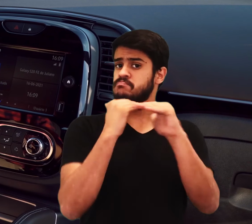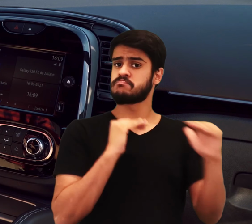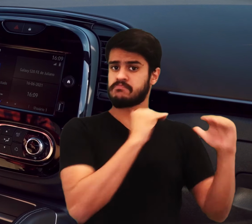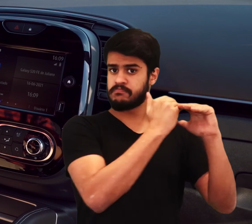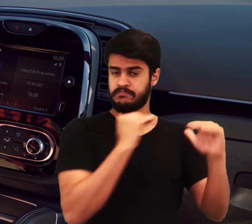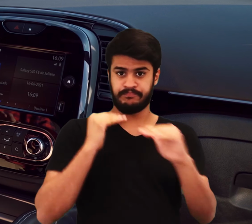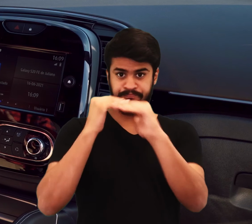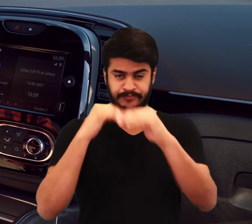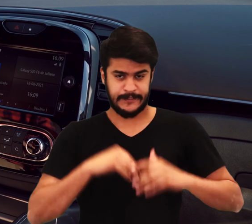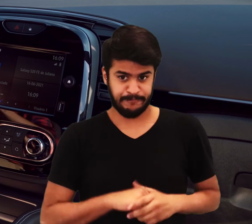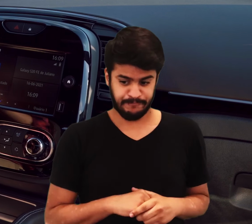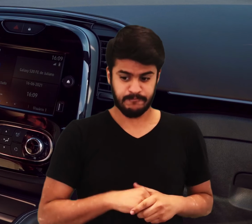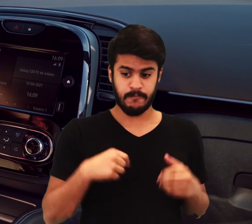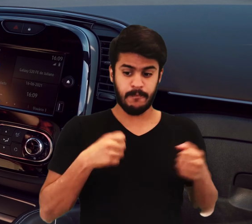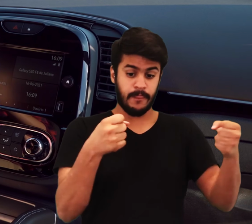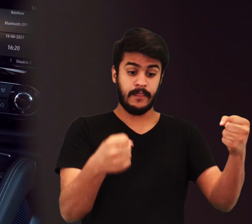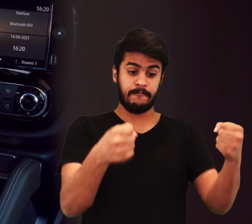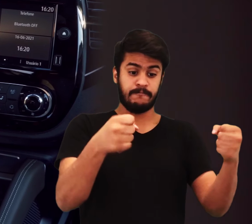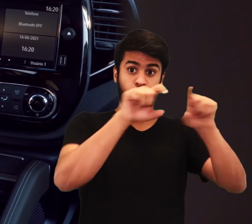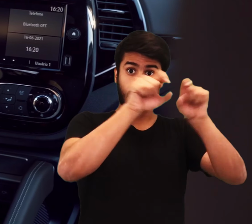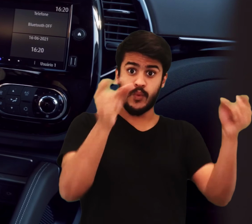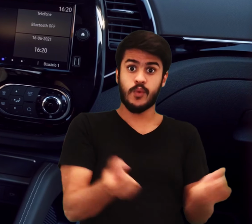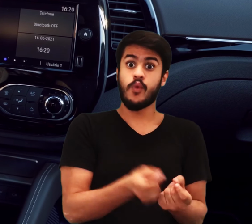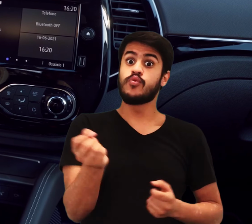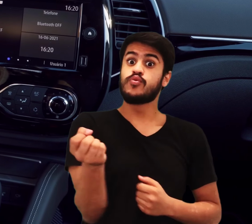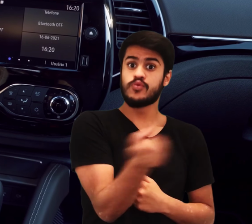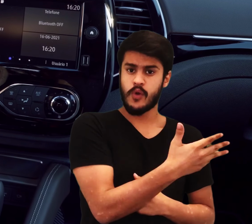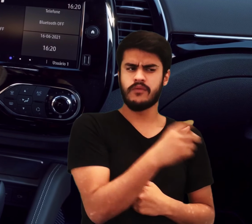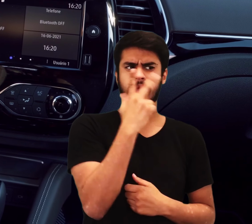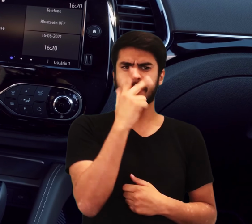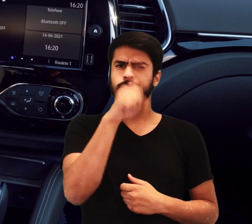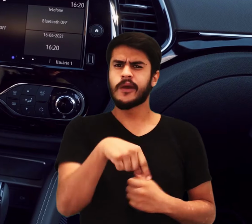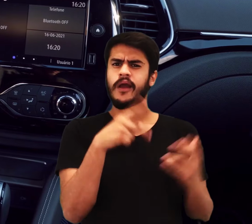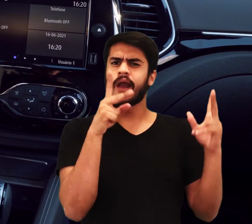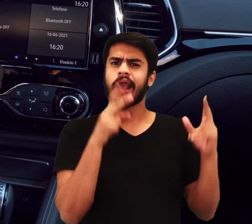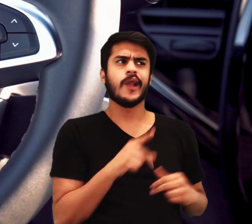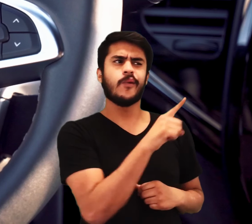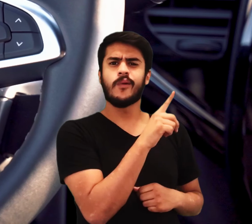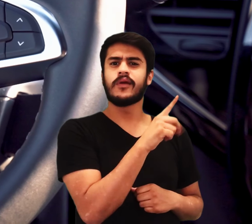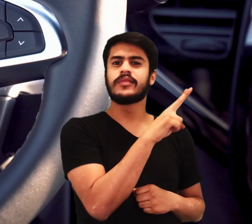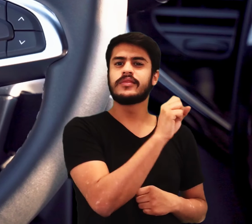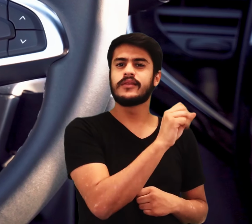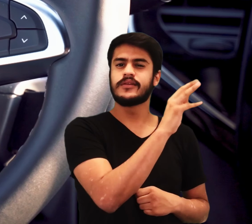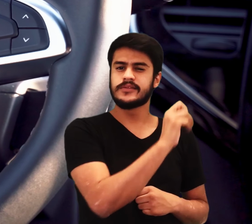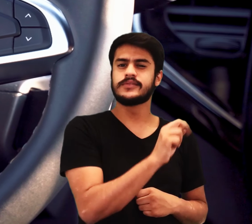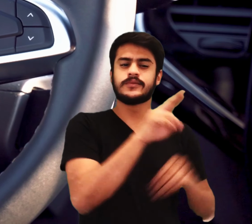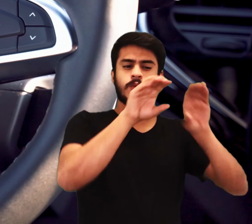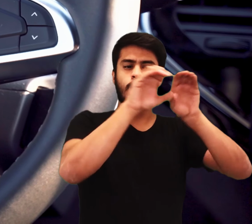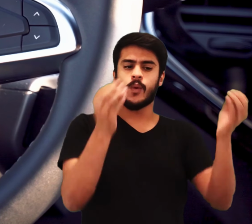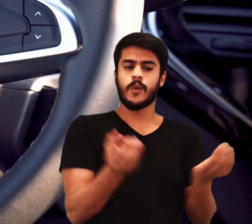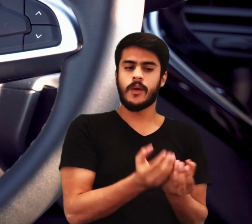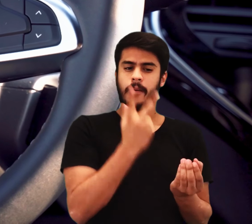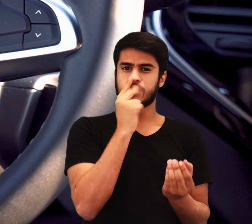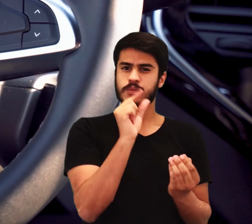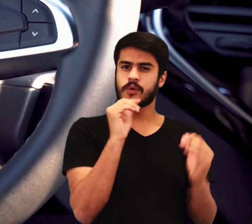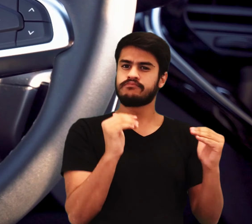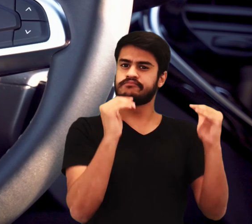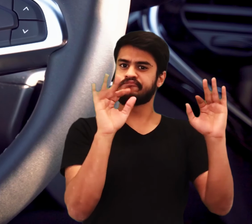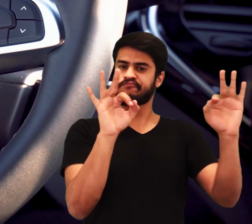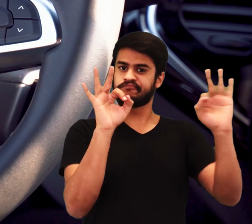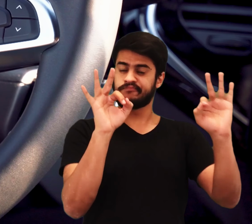mais ou menos o que todo mundo está fazendo. Volante novo também, né? Se eu não me engano, é a mesma peça do Duster. Traz esse toque de sofisticação maior.